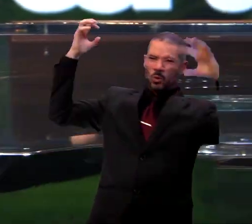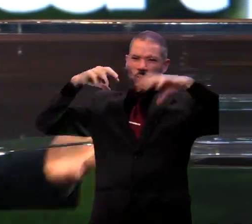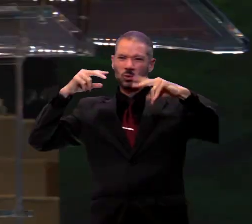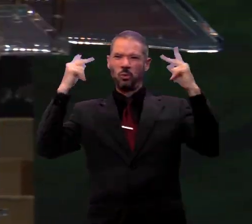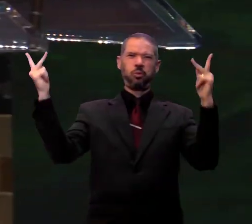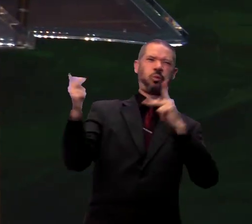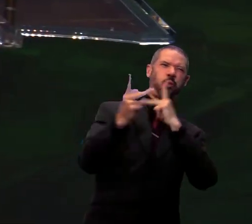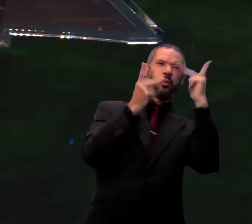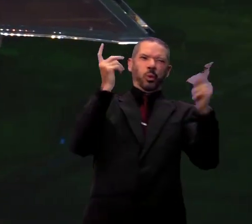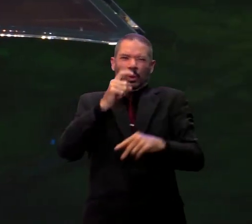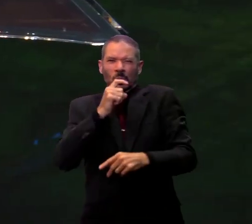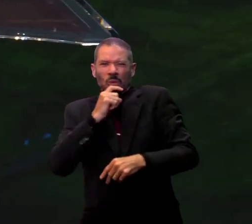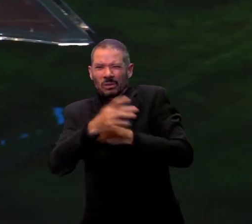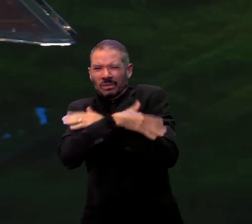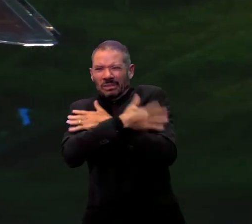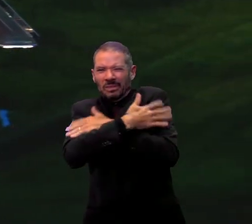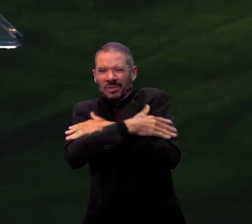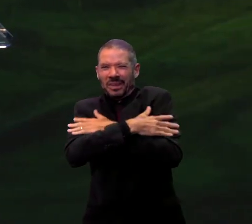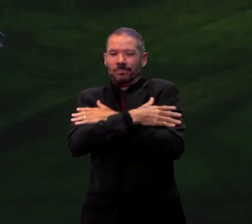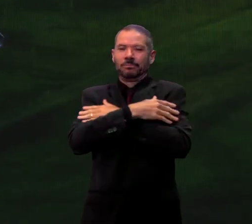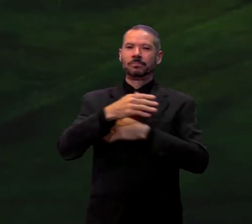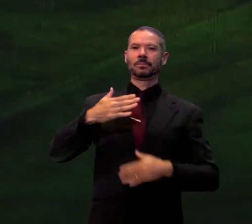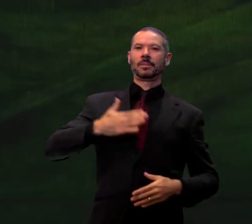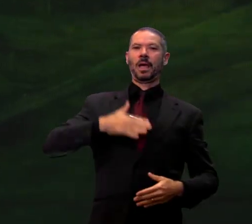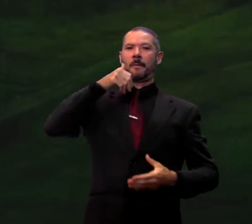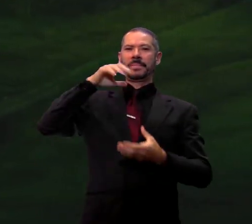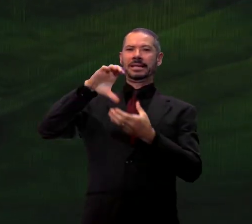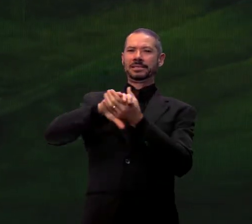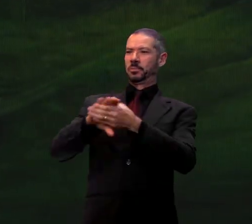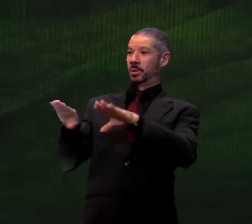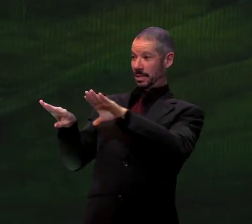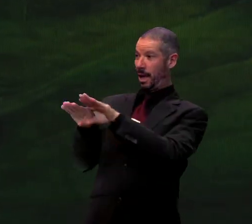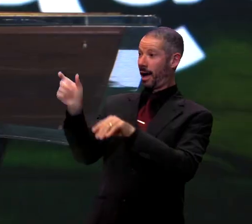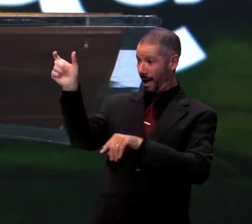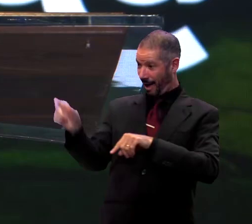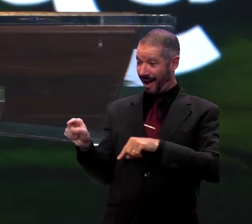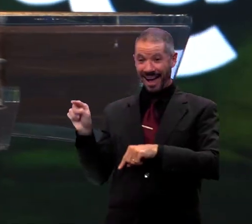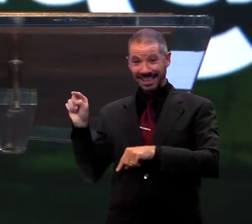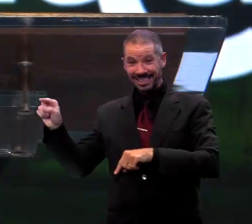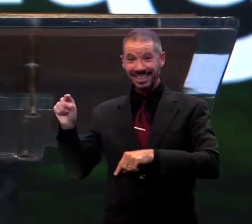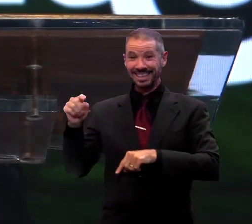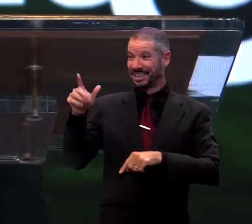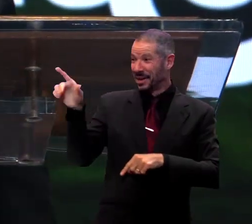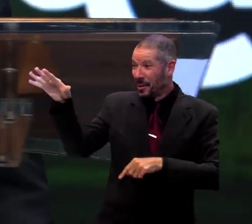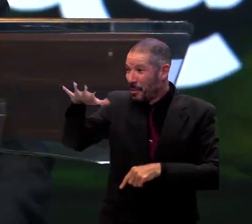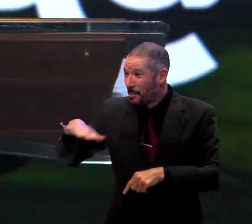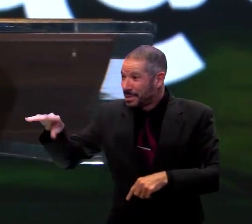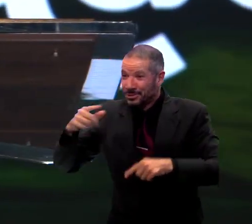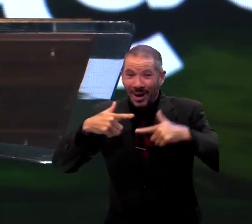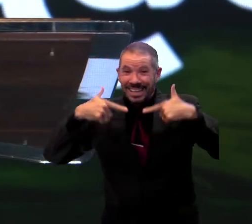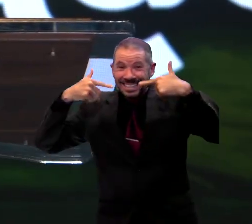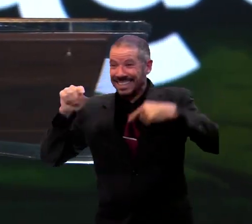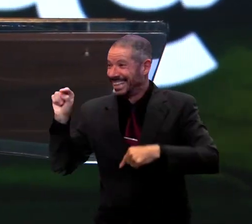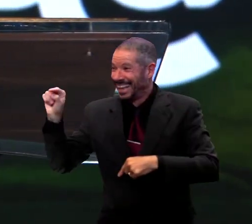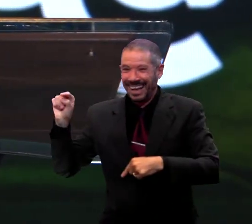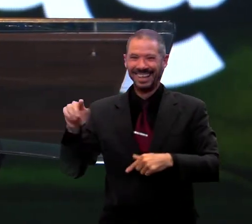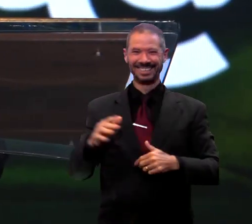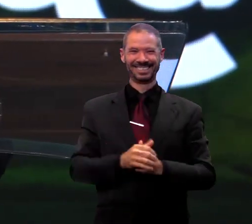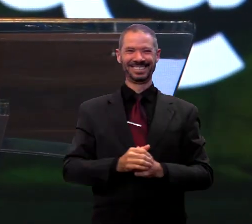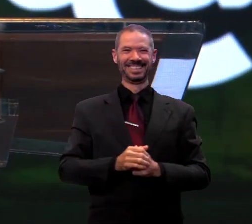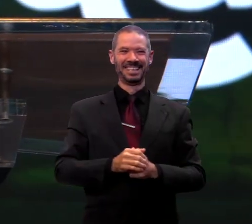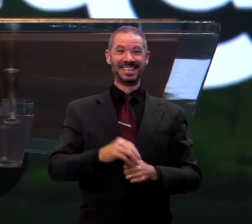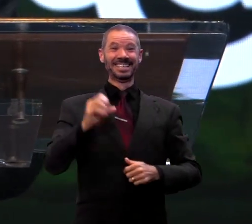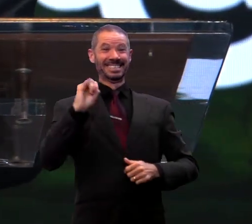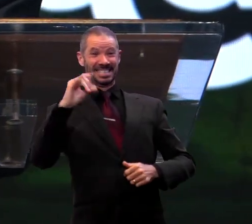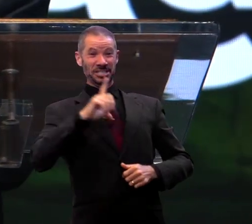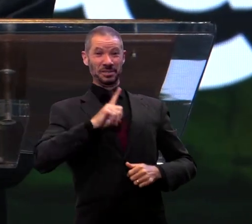vento, com frio. Minha esposa é assim, né? O pessoal já está dando risada ali, porque é assim, né? Se